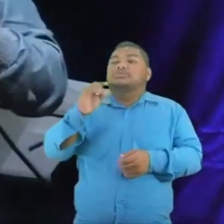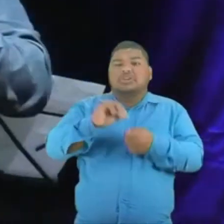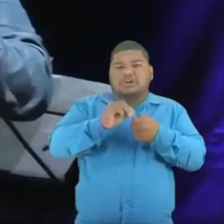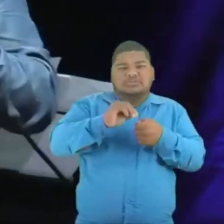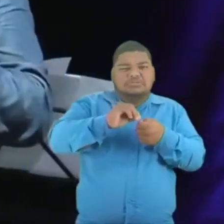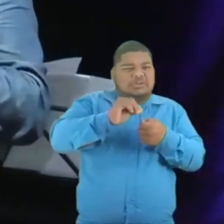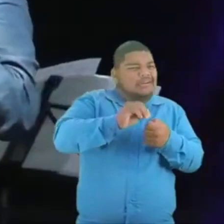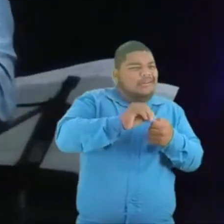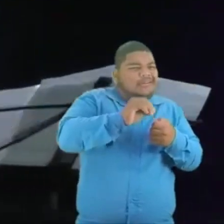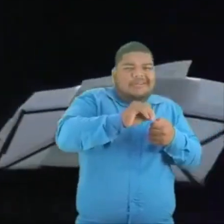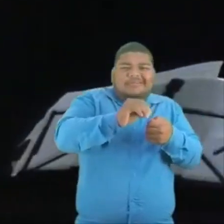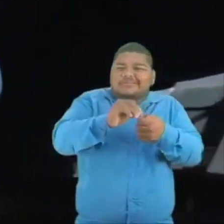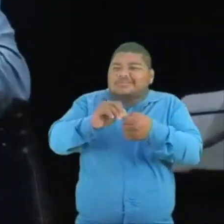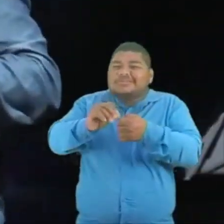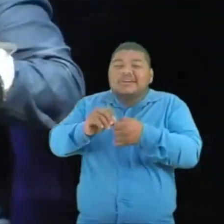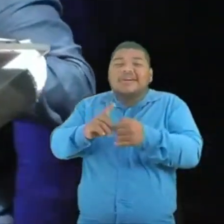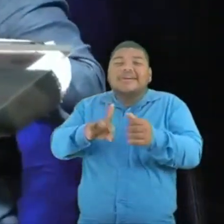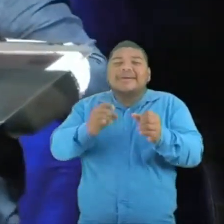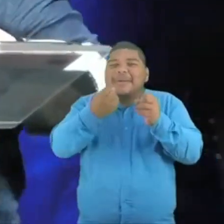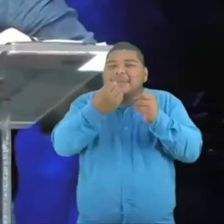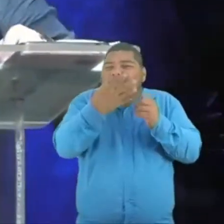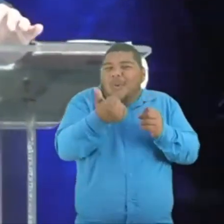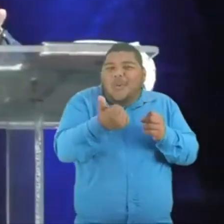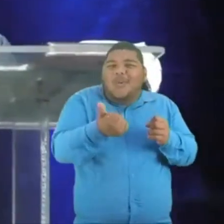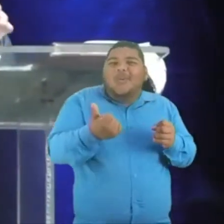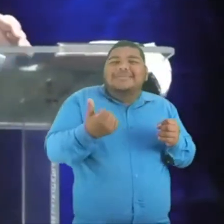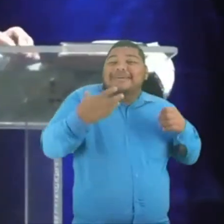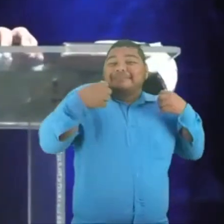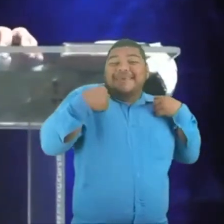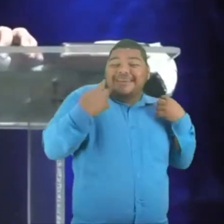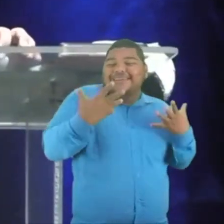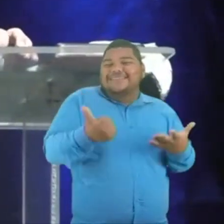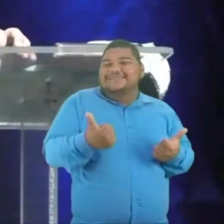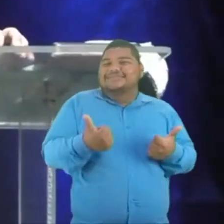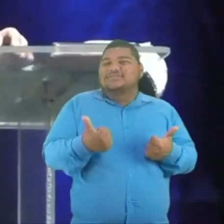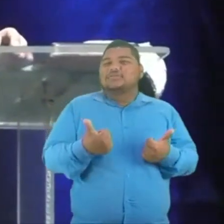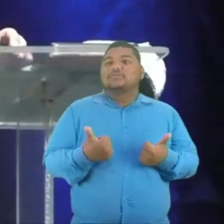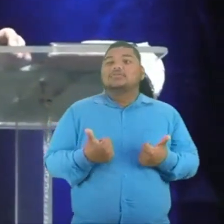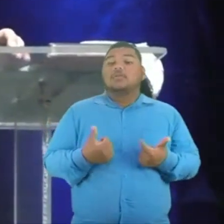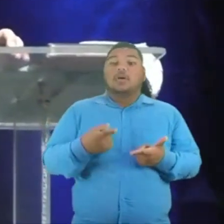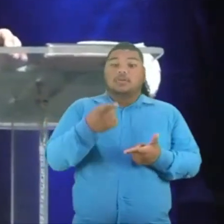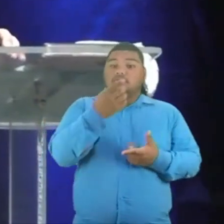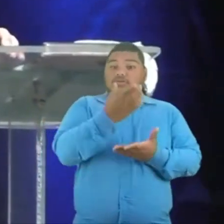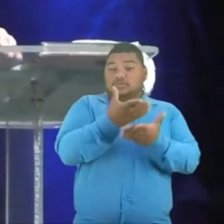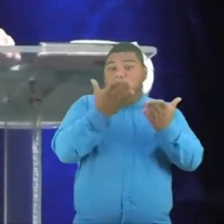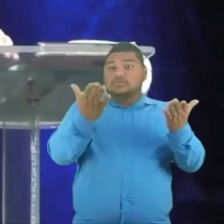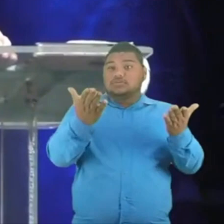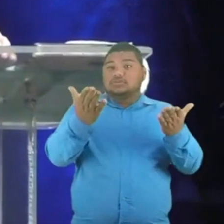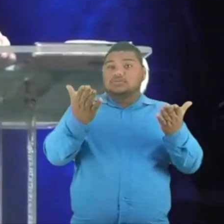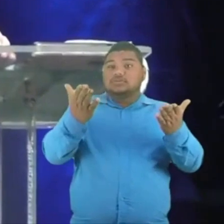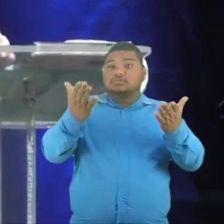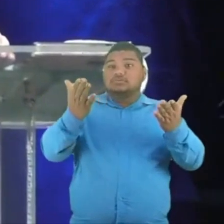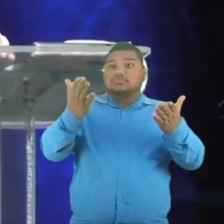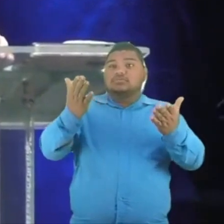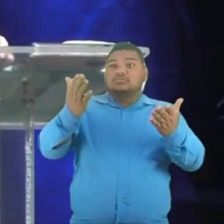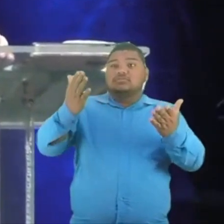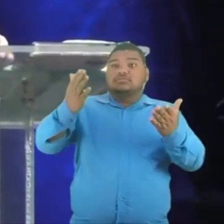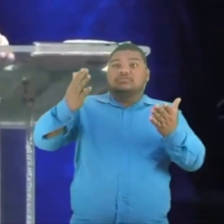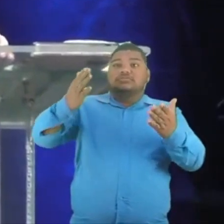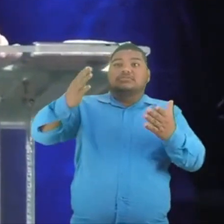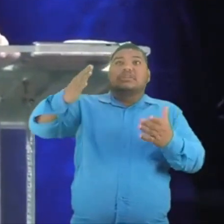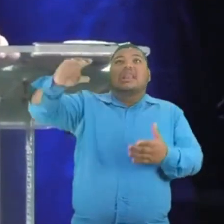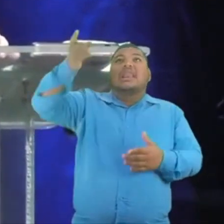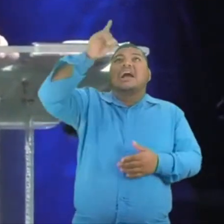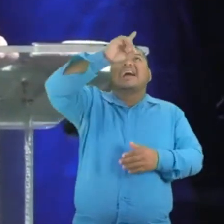acontecendo e todo mundo está prosperando. Quando você estiver no topo, com